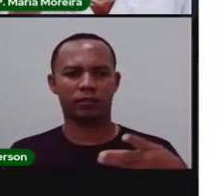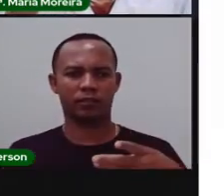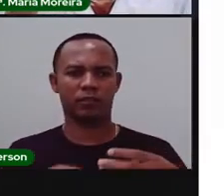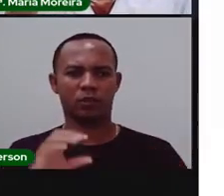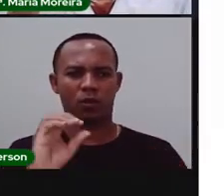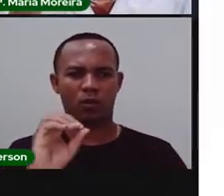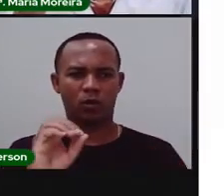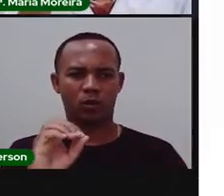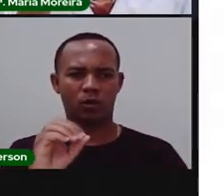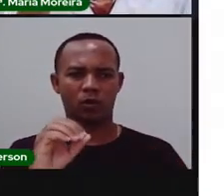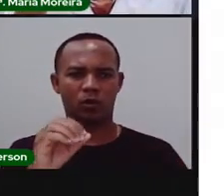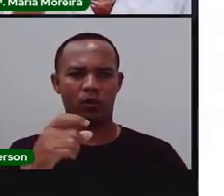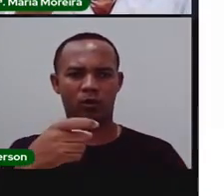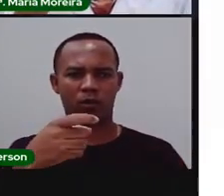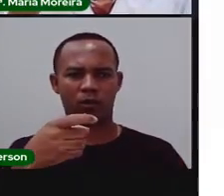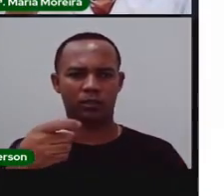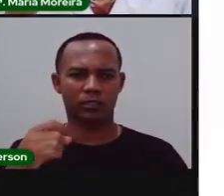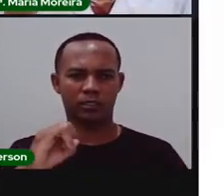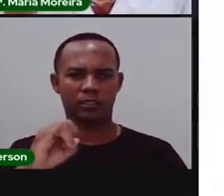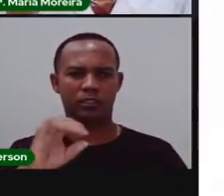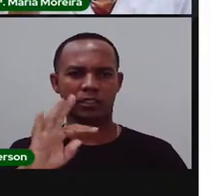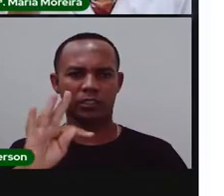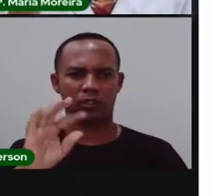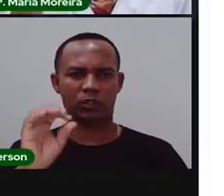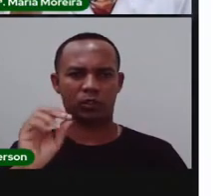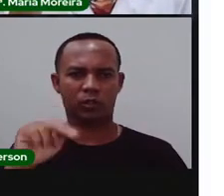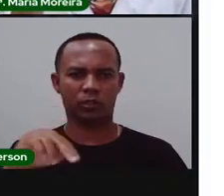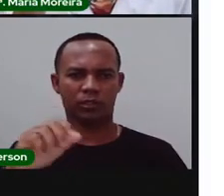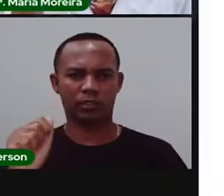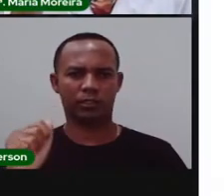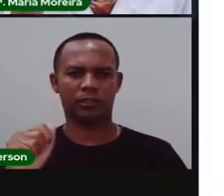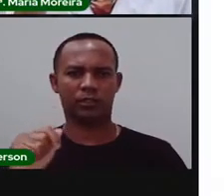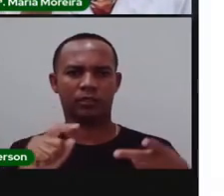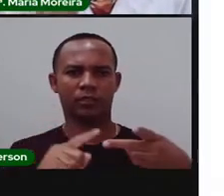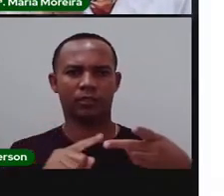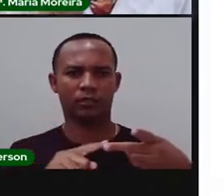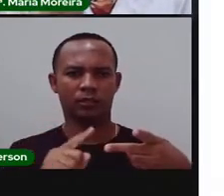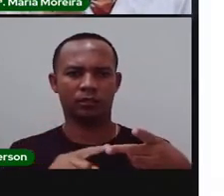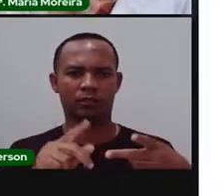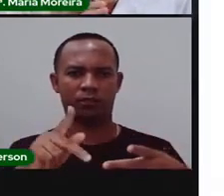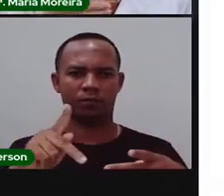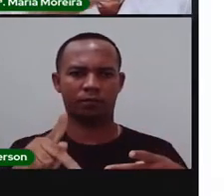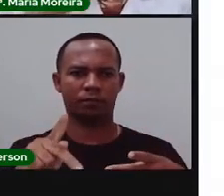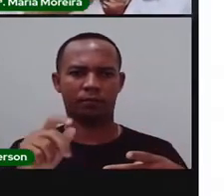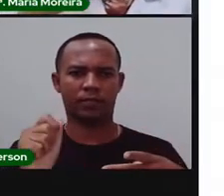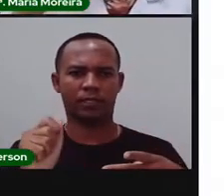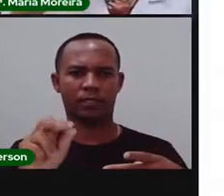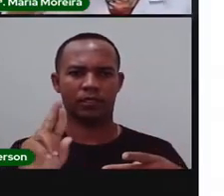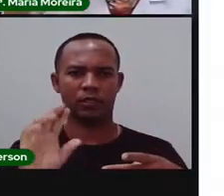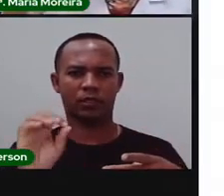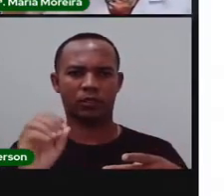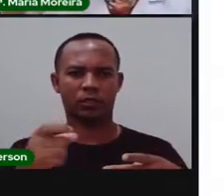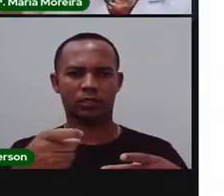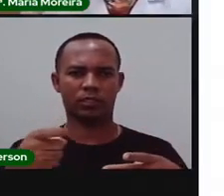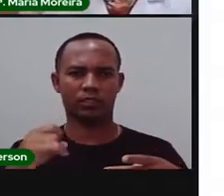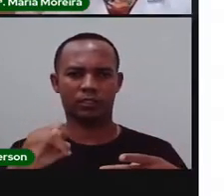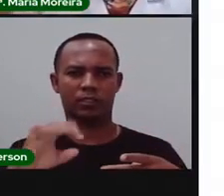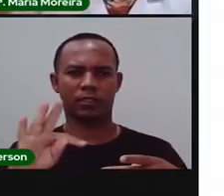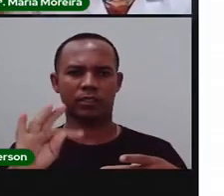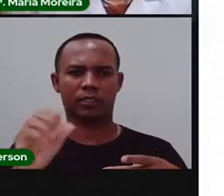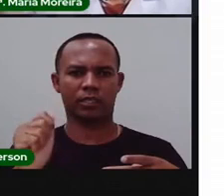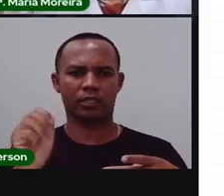oxítona, paroxítona e o quê? Proparoxítona. E quem é essa